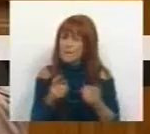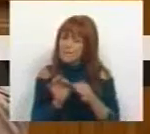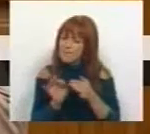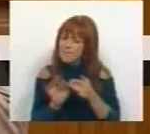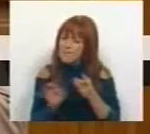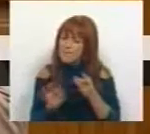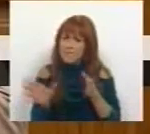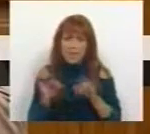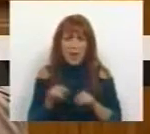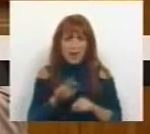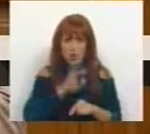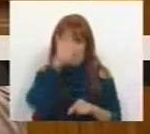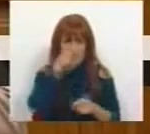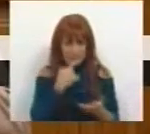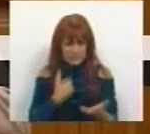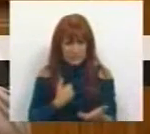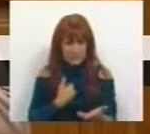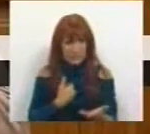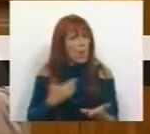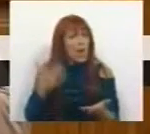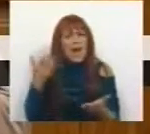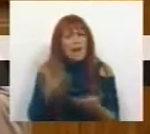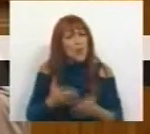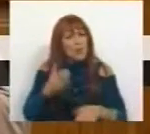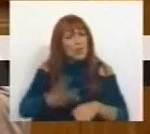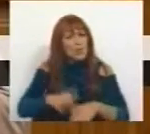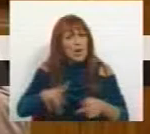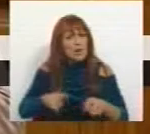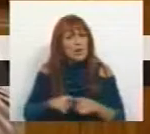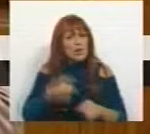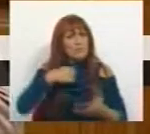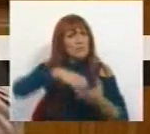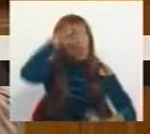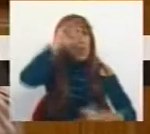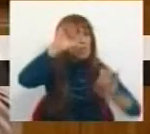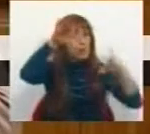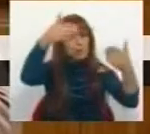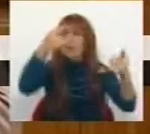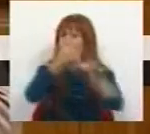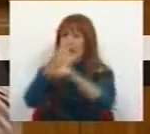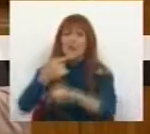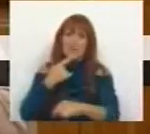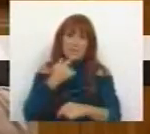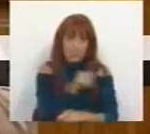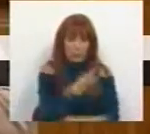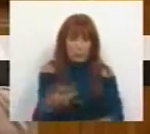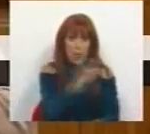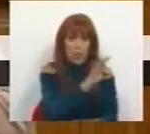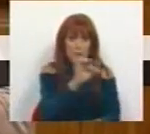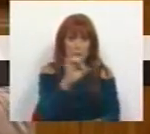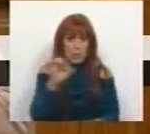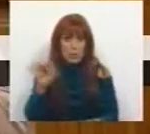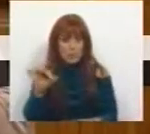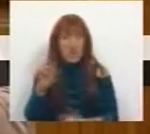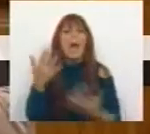mais pormenorizada por parte do Sr. Ministro, não apenas relativamente aos edifícios prioritários, que já percebi que são estes